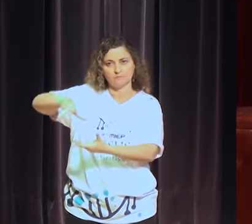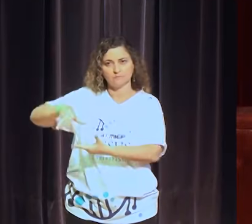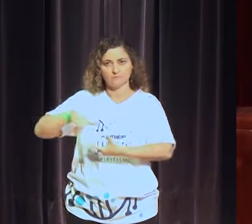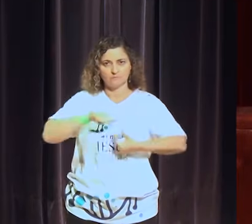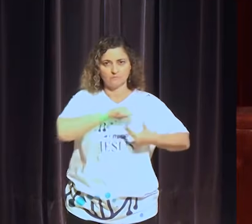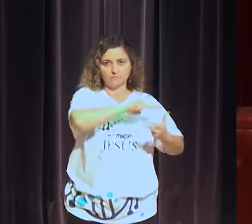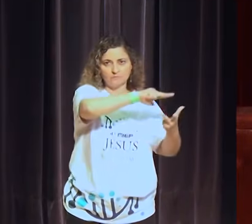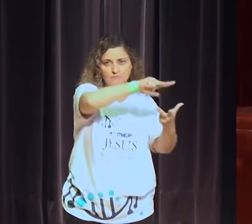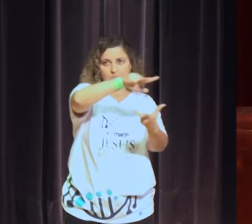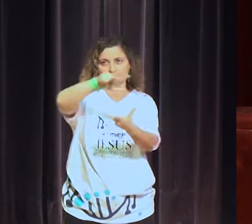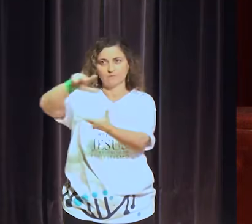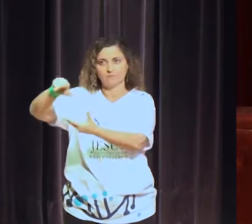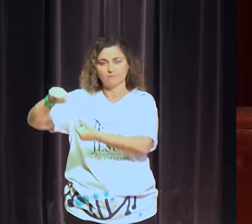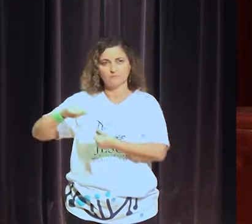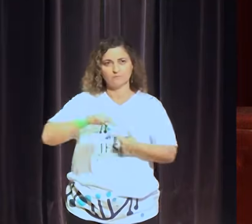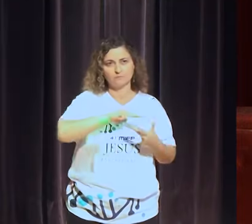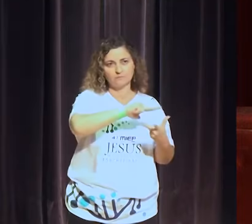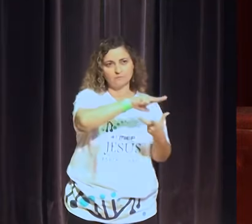No universo.